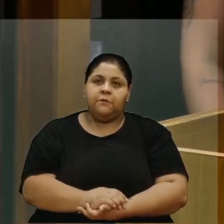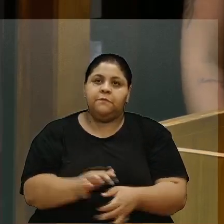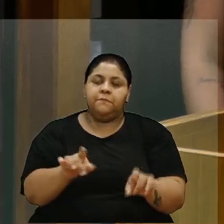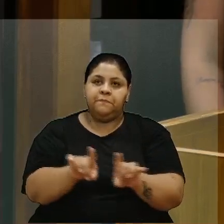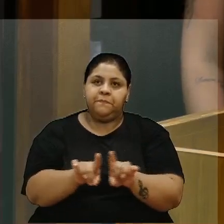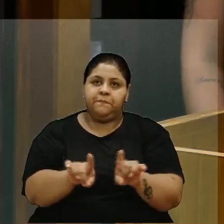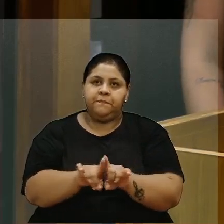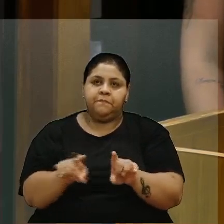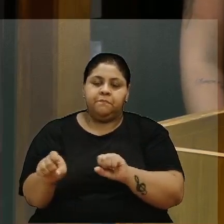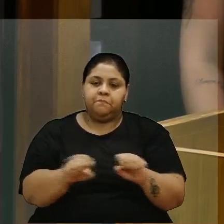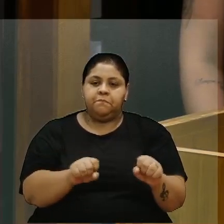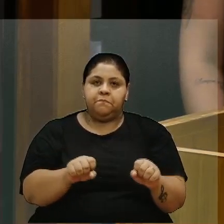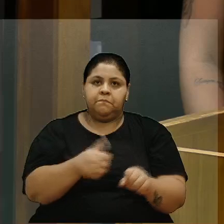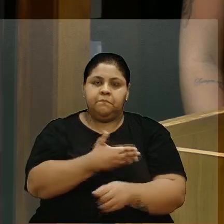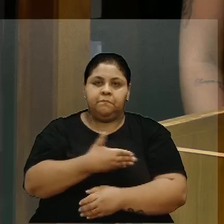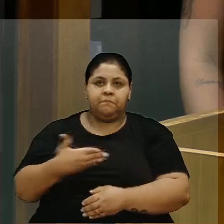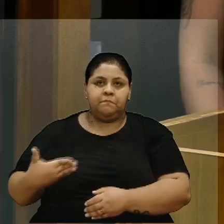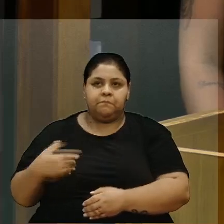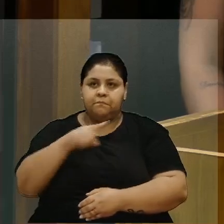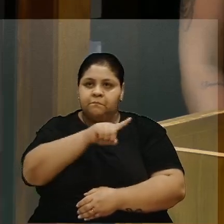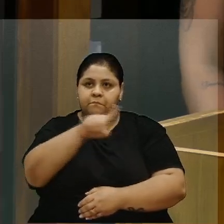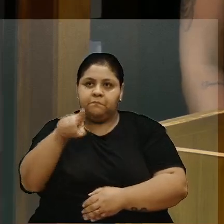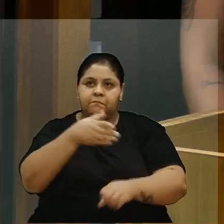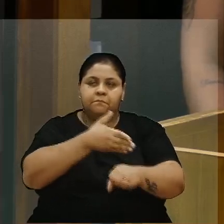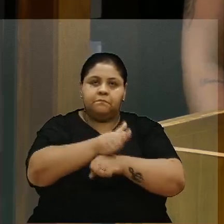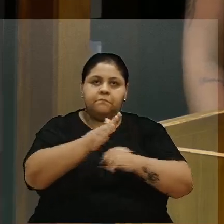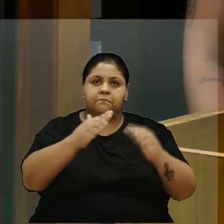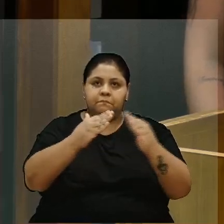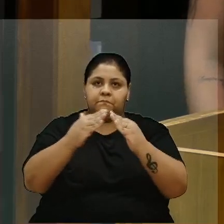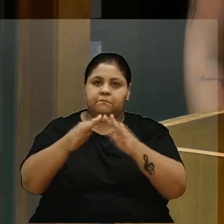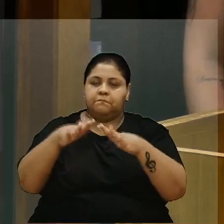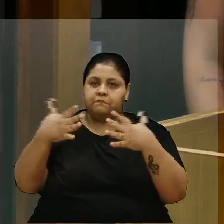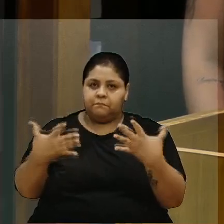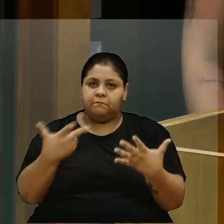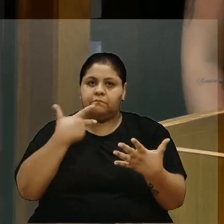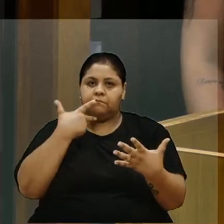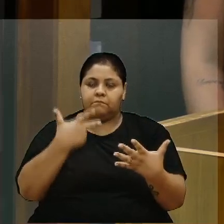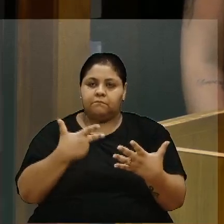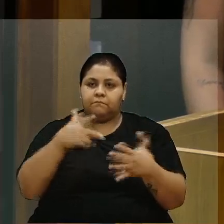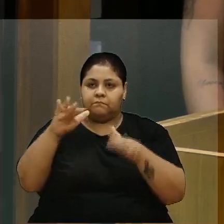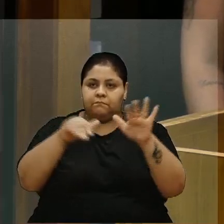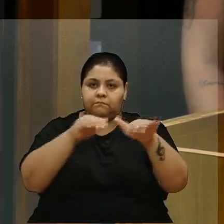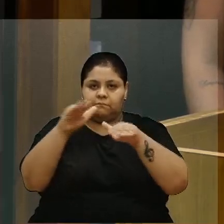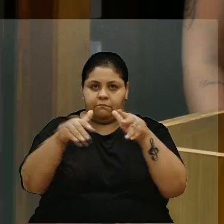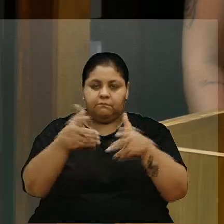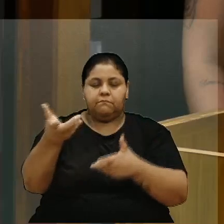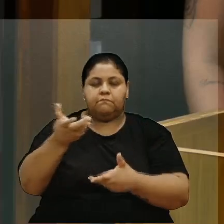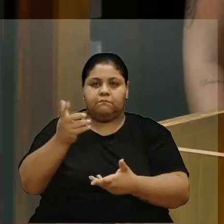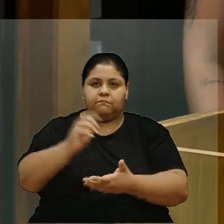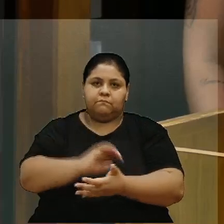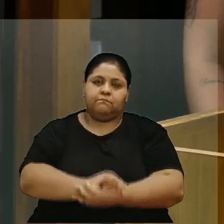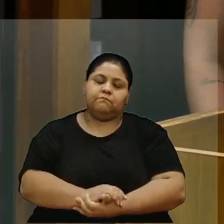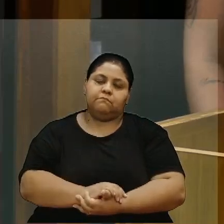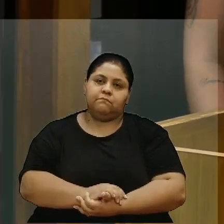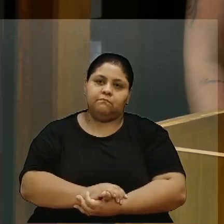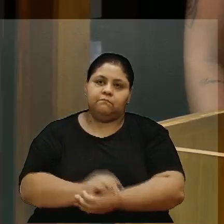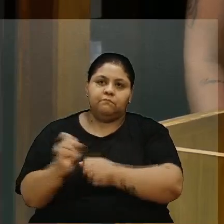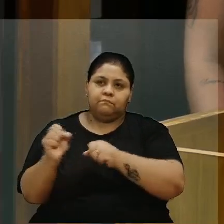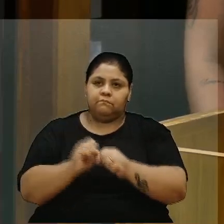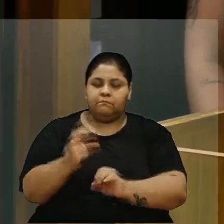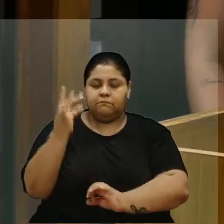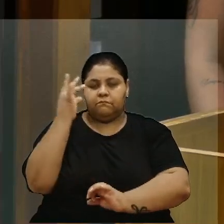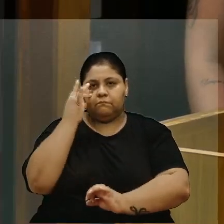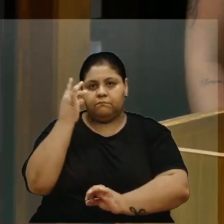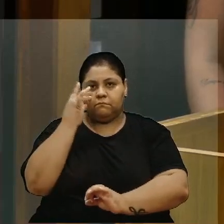do poder público e de vocês, membros da casa. Então, reforço o convite para os que quiserem e puderem estar